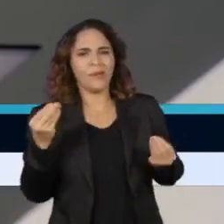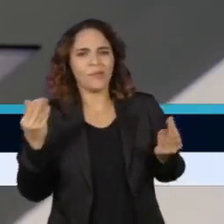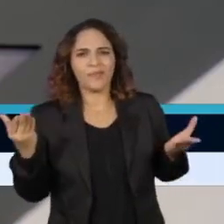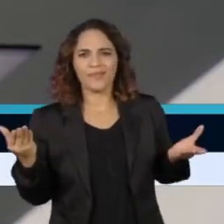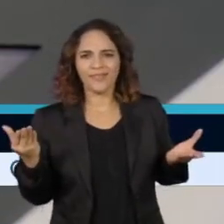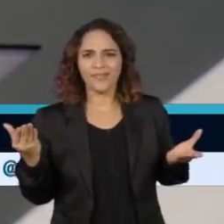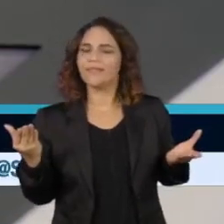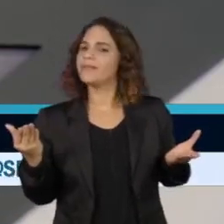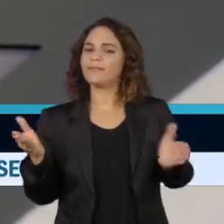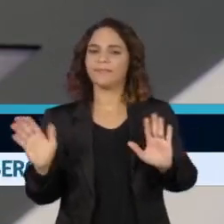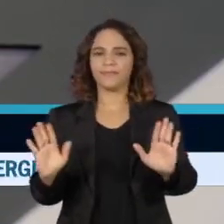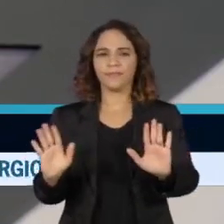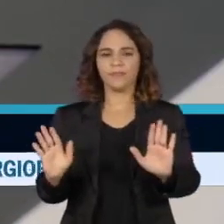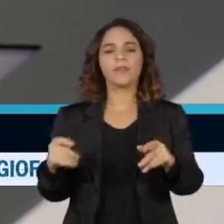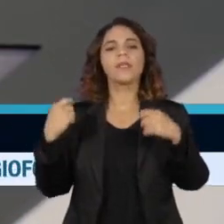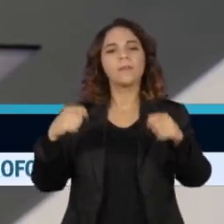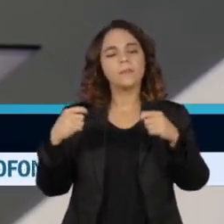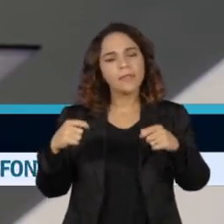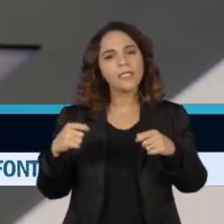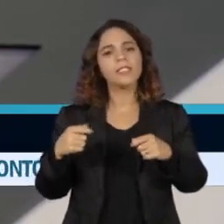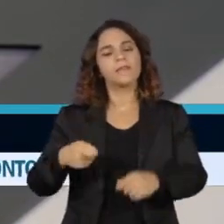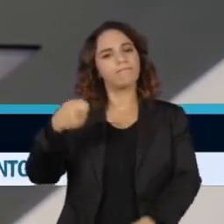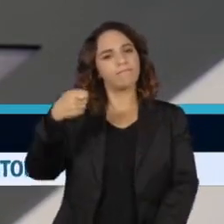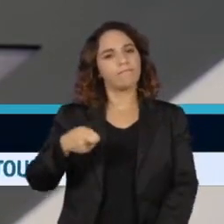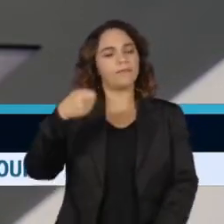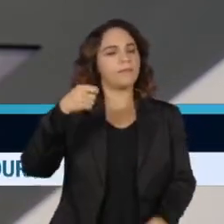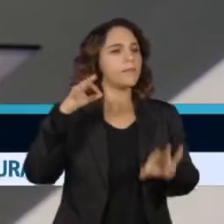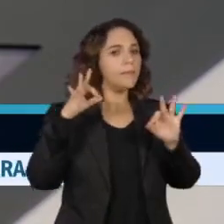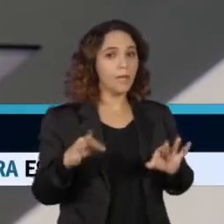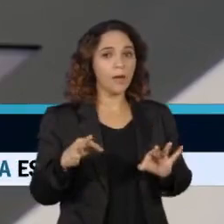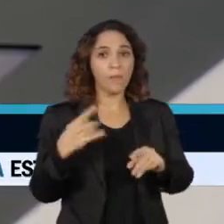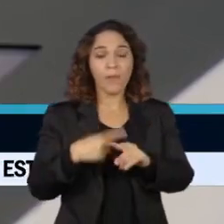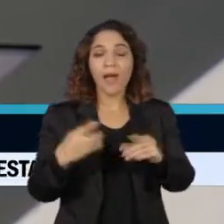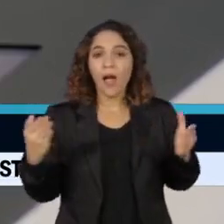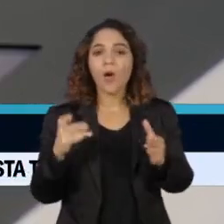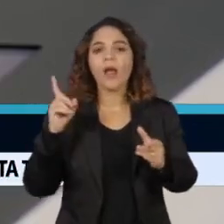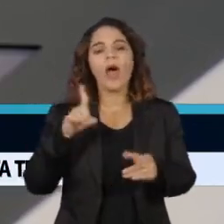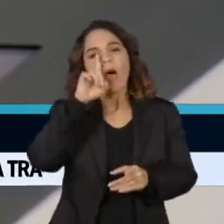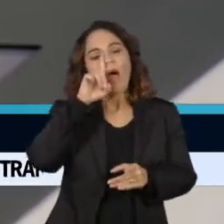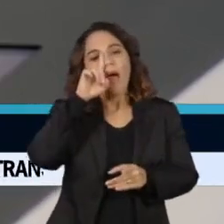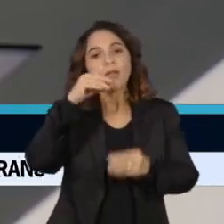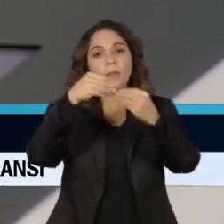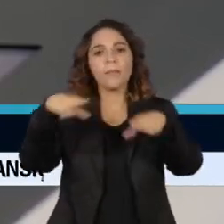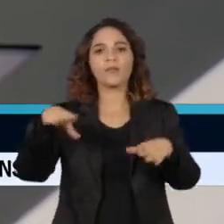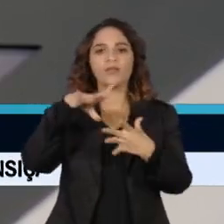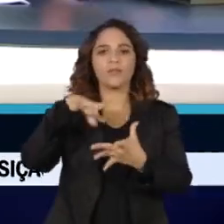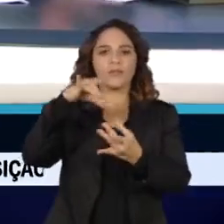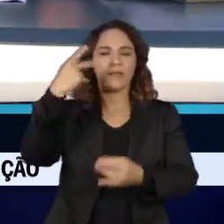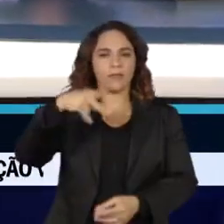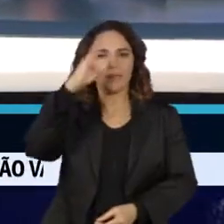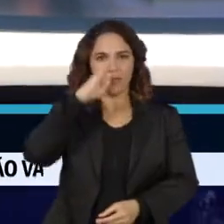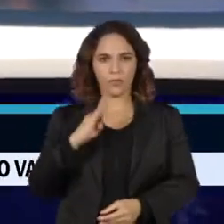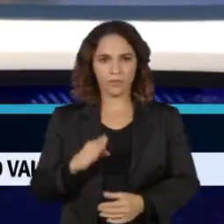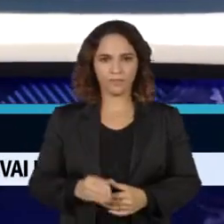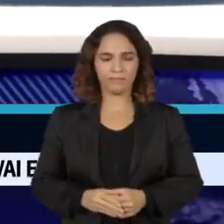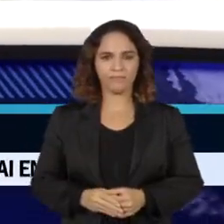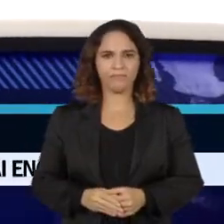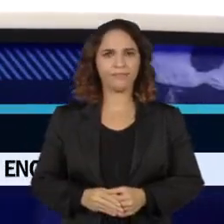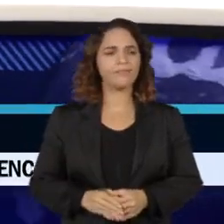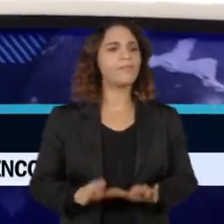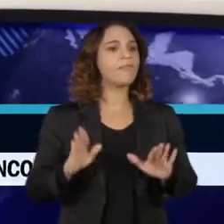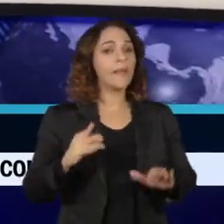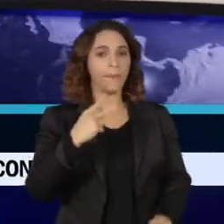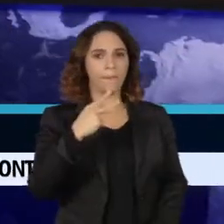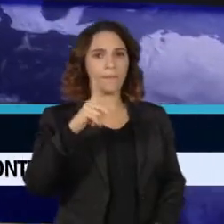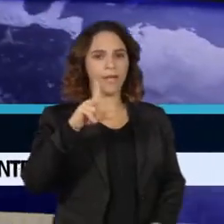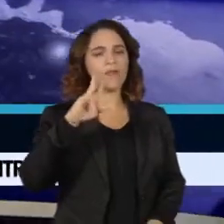Então, tem que ser mão firme, porque o que está em jogo é a democracia no Brasil. E Vila, o PL vai recorrer